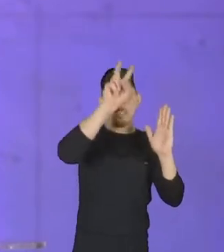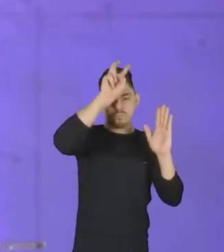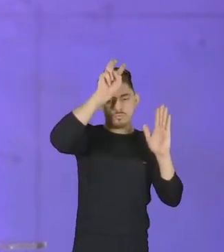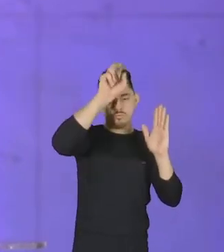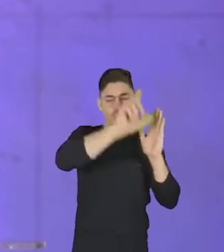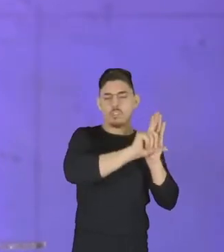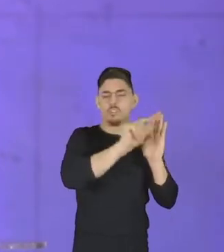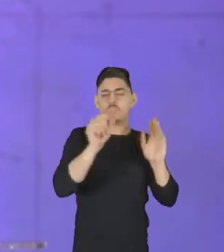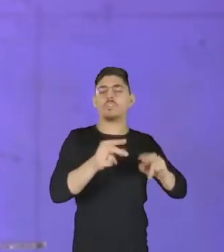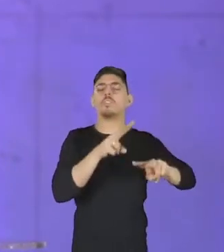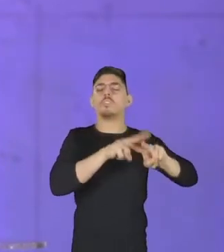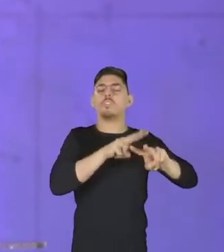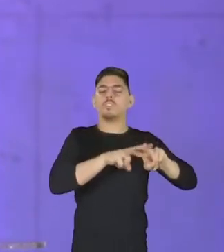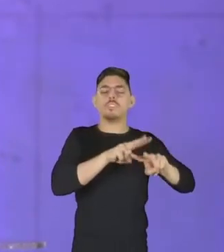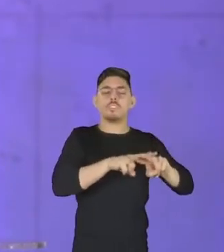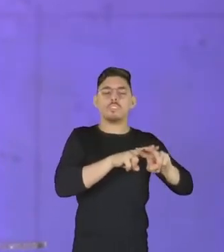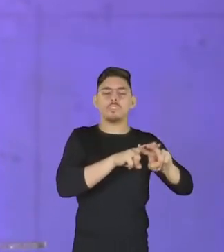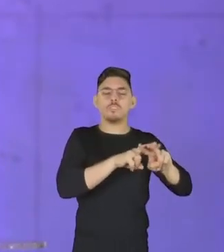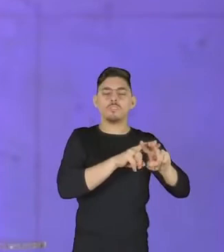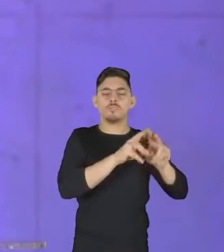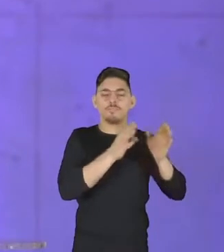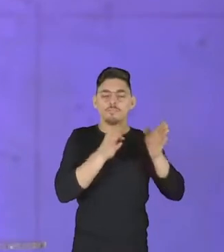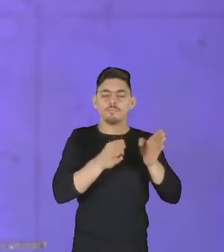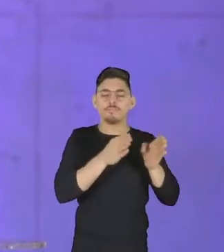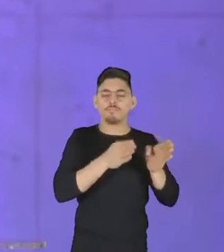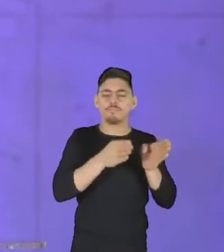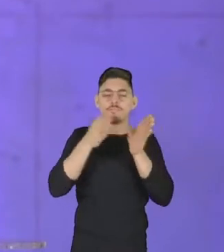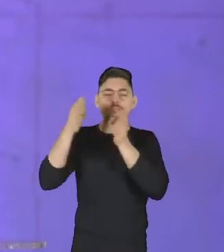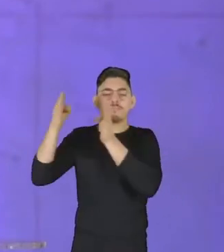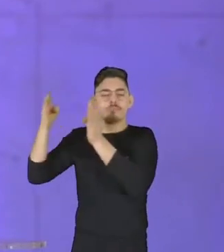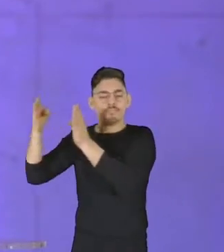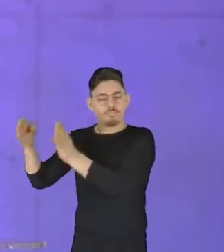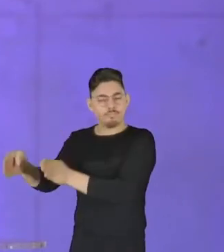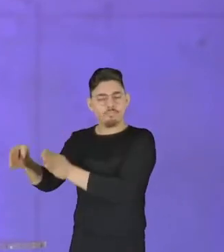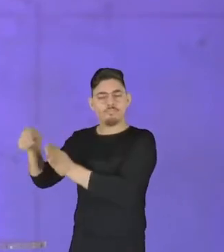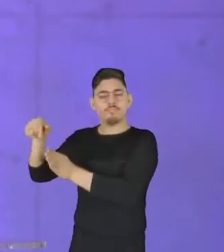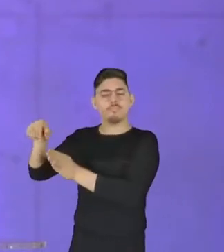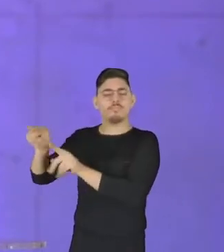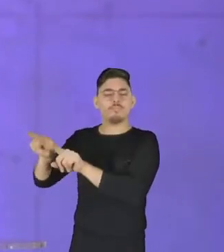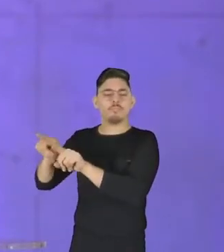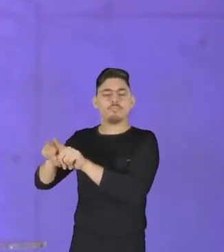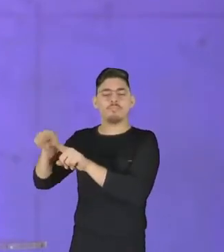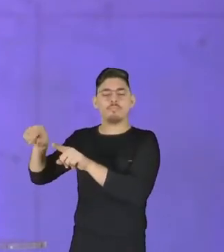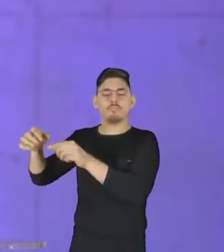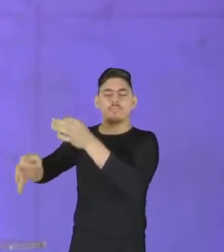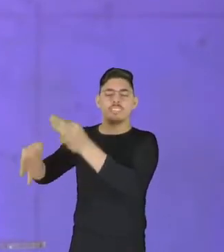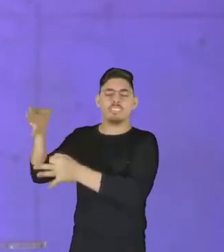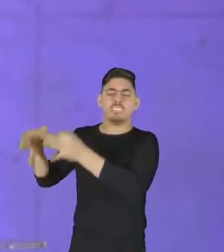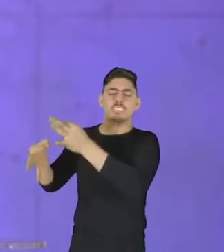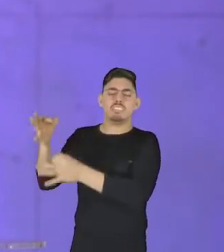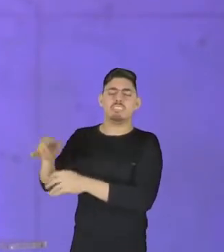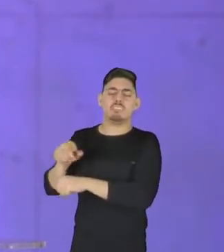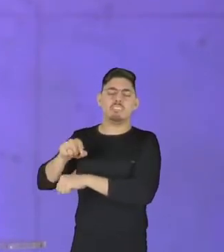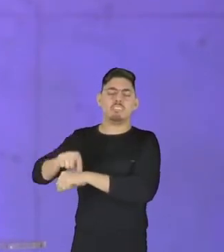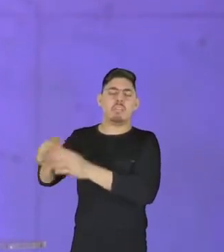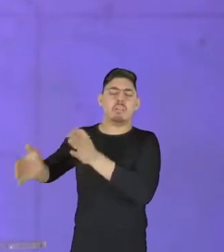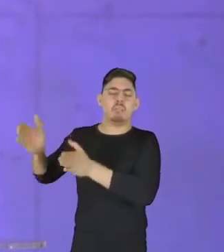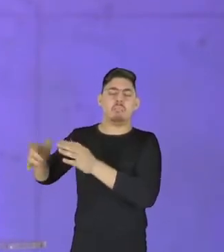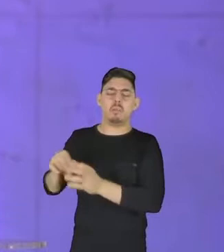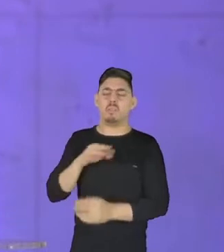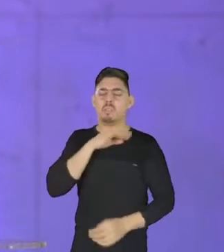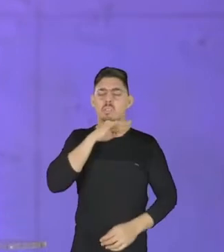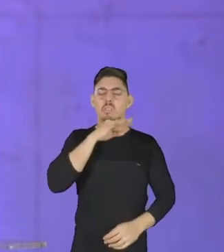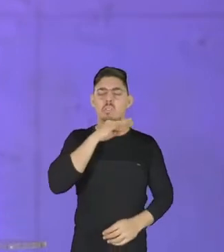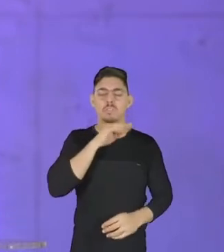saída da escravidão do Egito, e o período obscuro e sombrio dos juízes. Neste